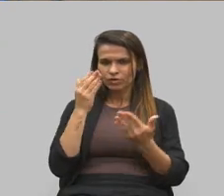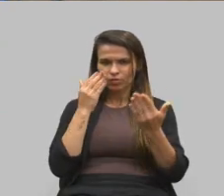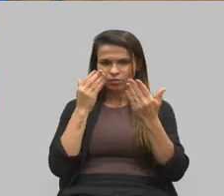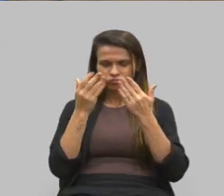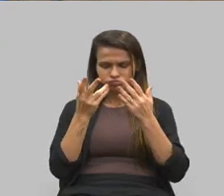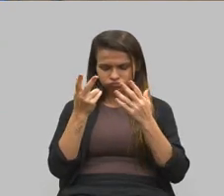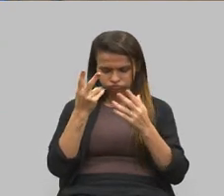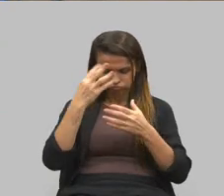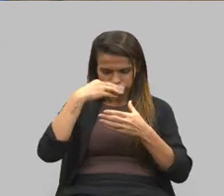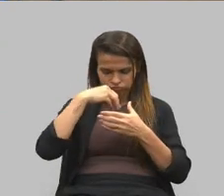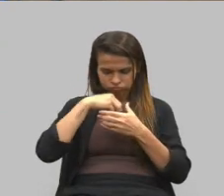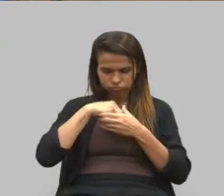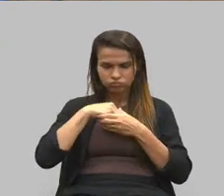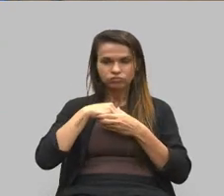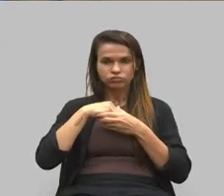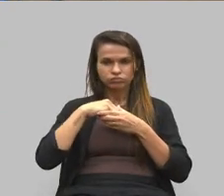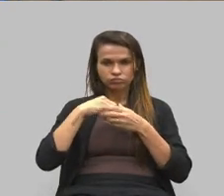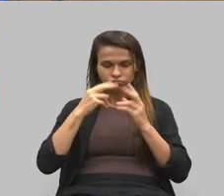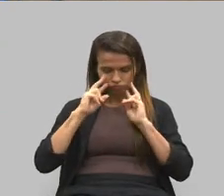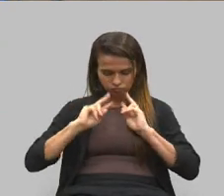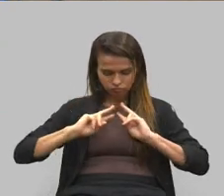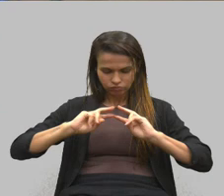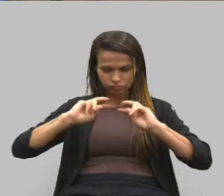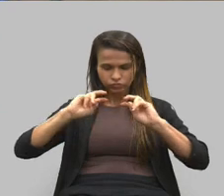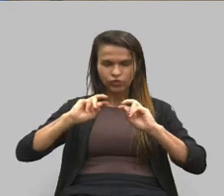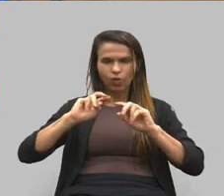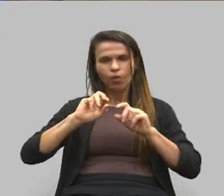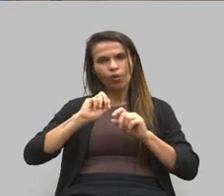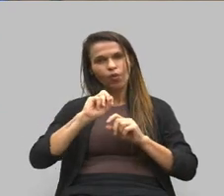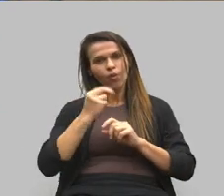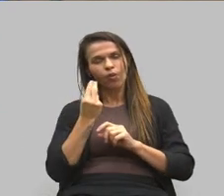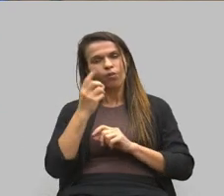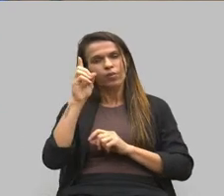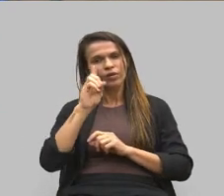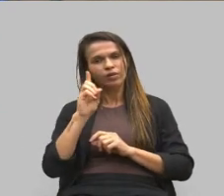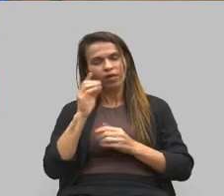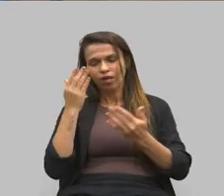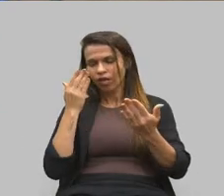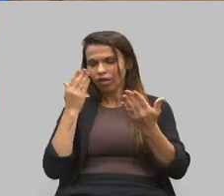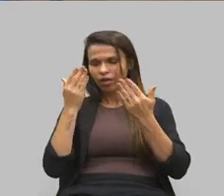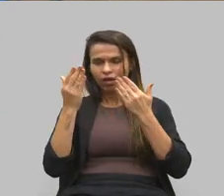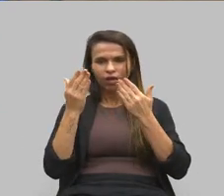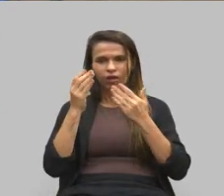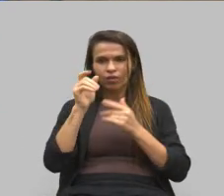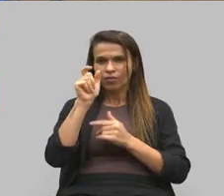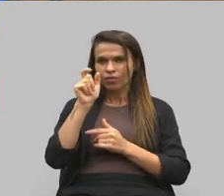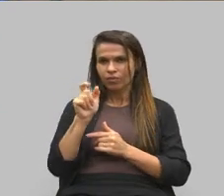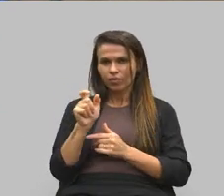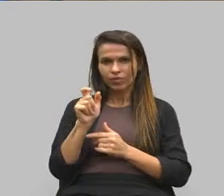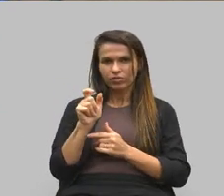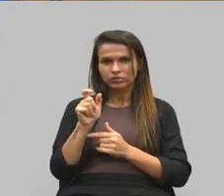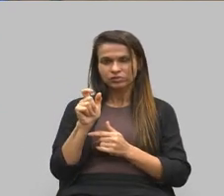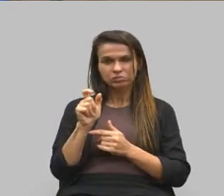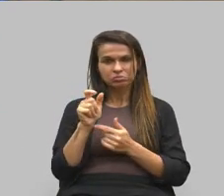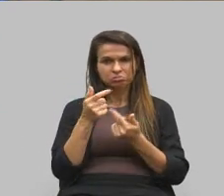mesmo ou desse indivíduo com deficiência comparado a um indivíduo sem